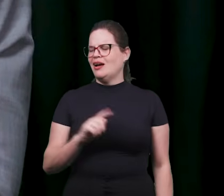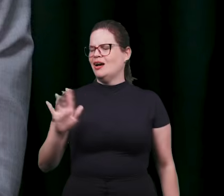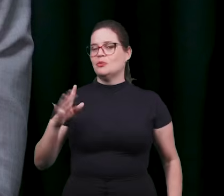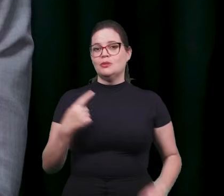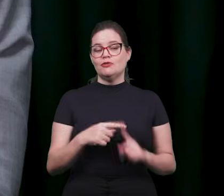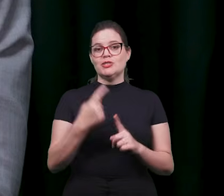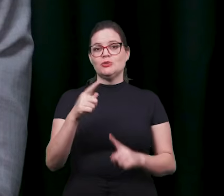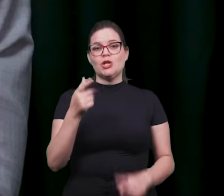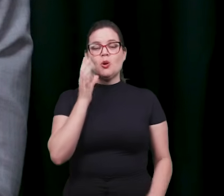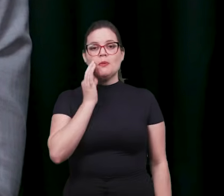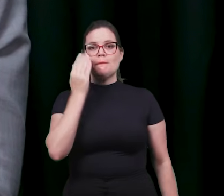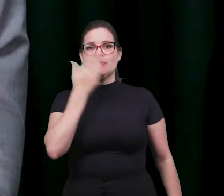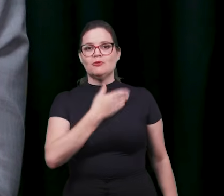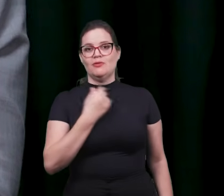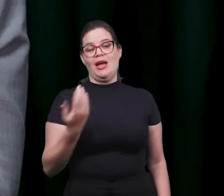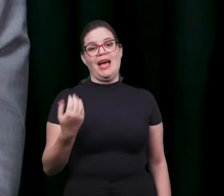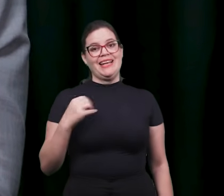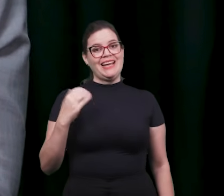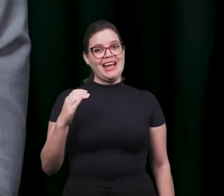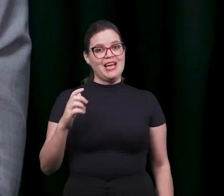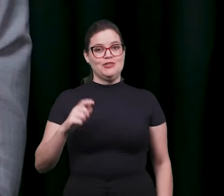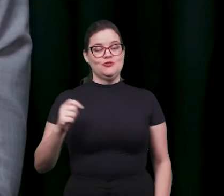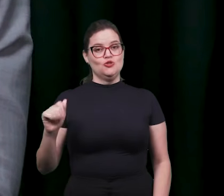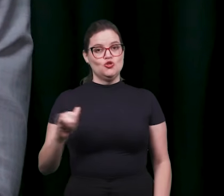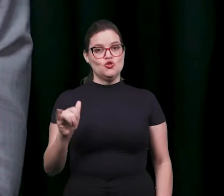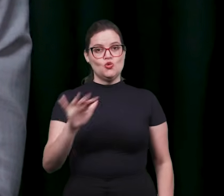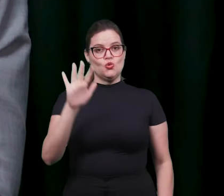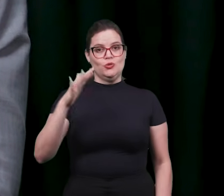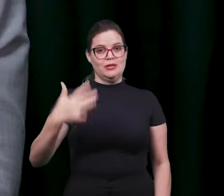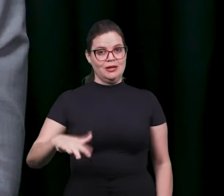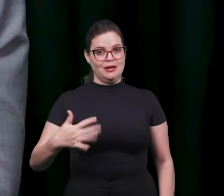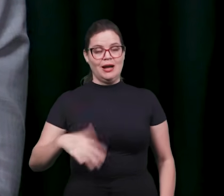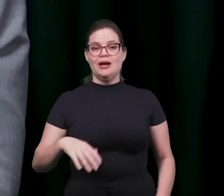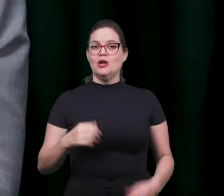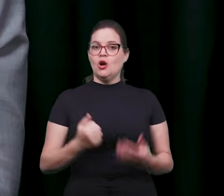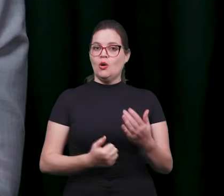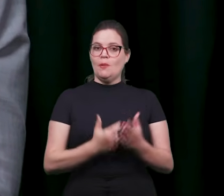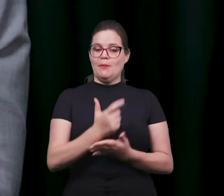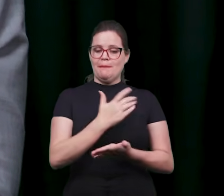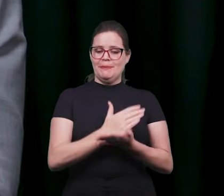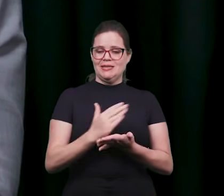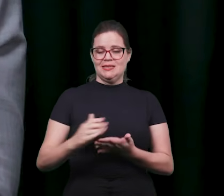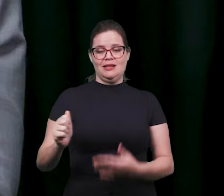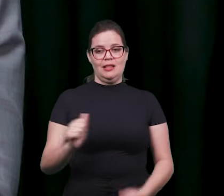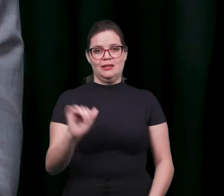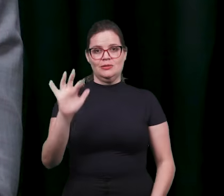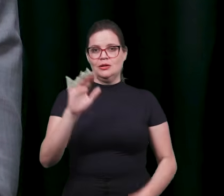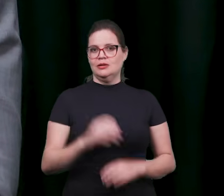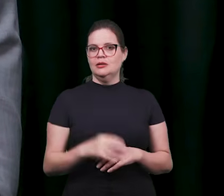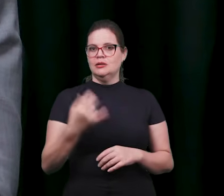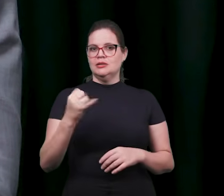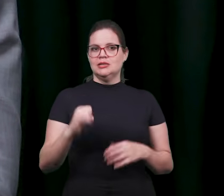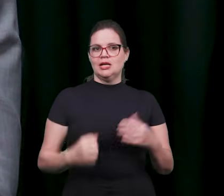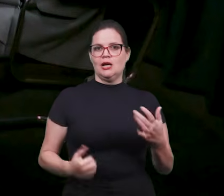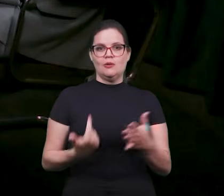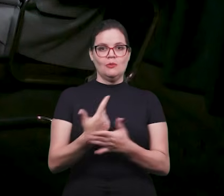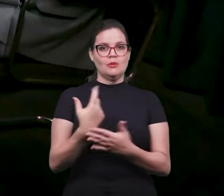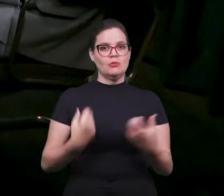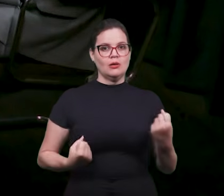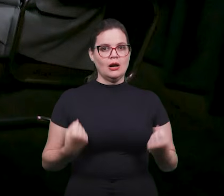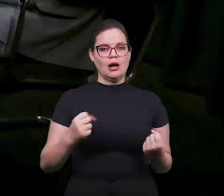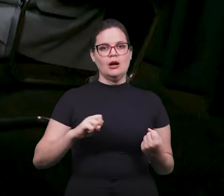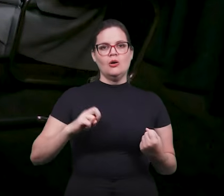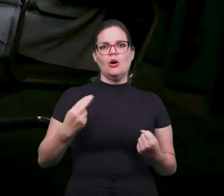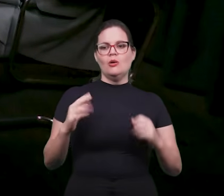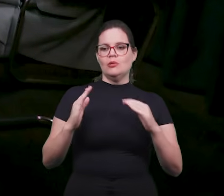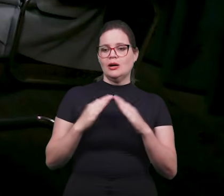mais caro. Exatamente. O crédito é mais caro, a compra de um bem parcelado é mais caro. Você quer comprar um carro ou quer